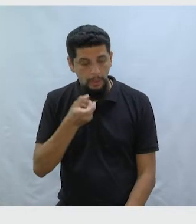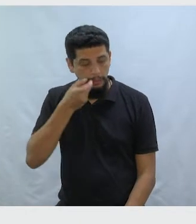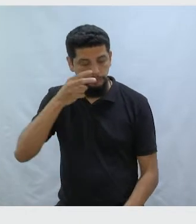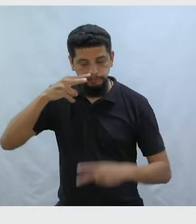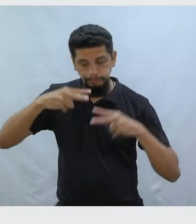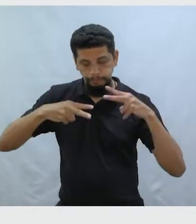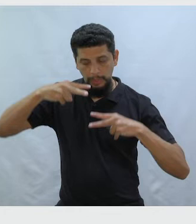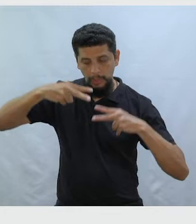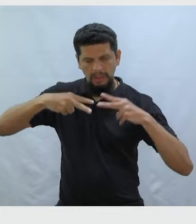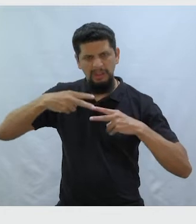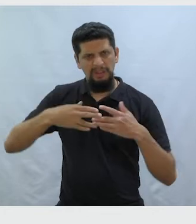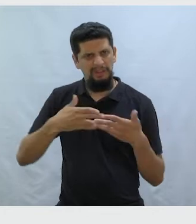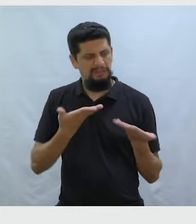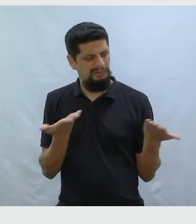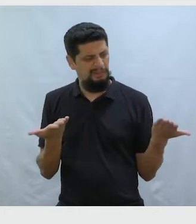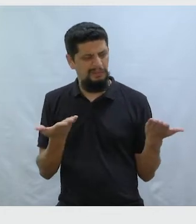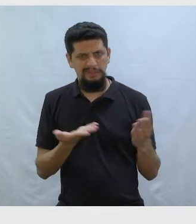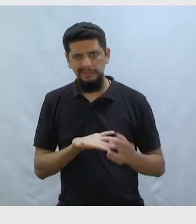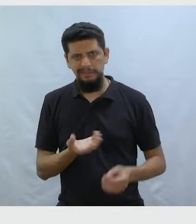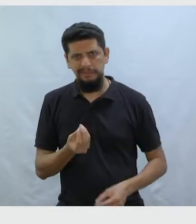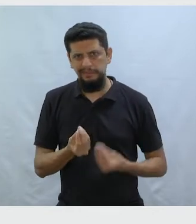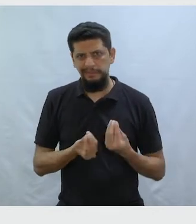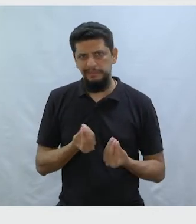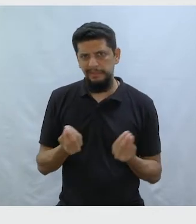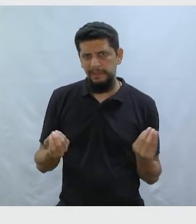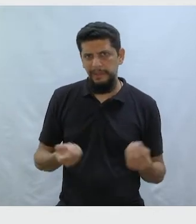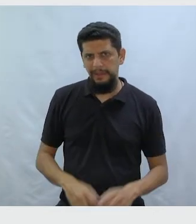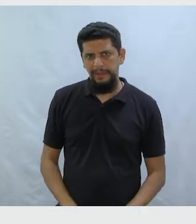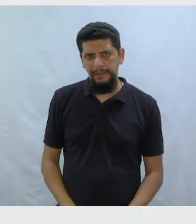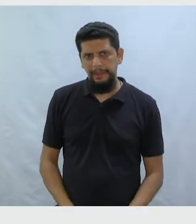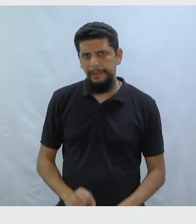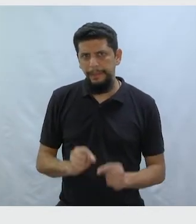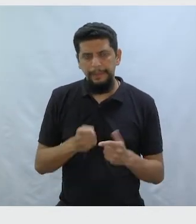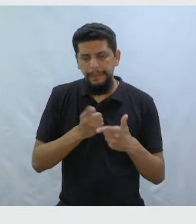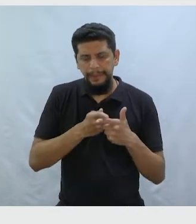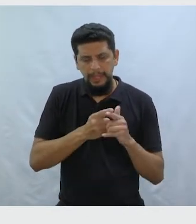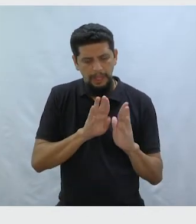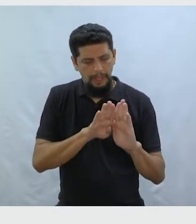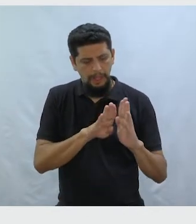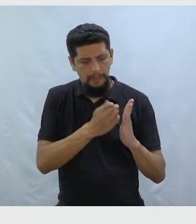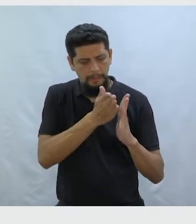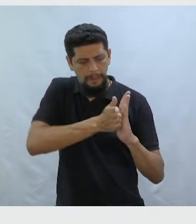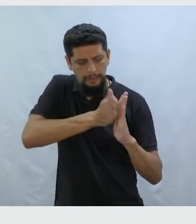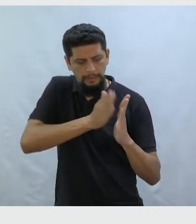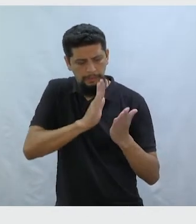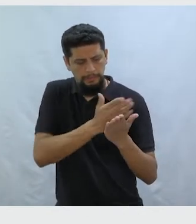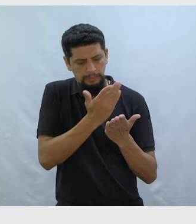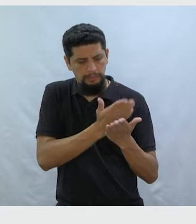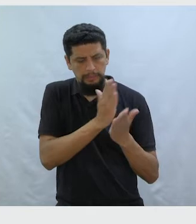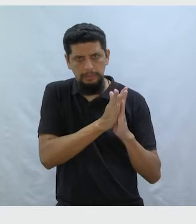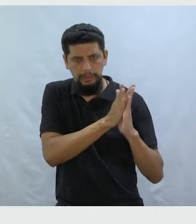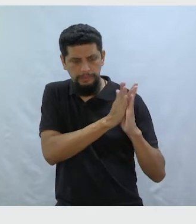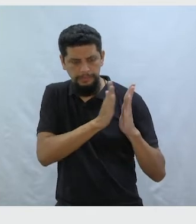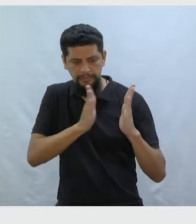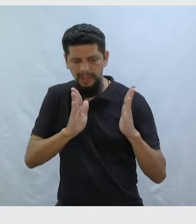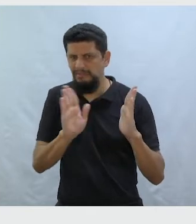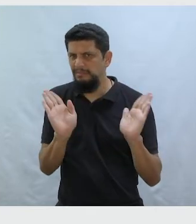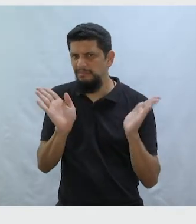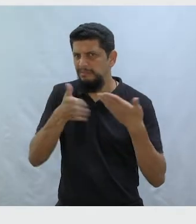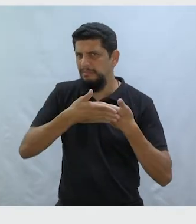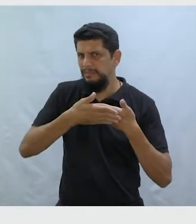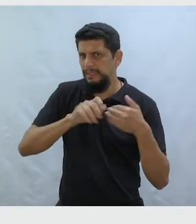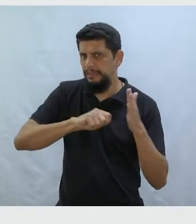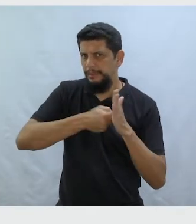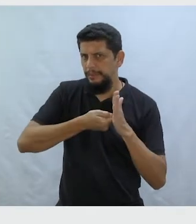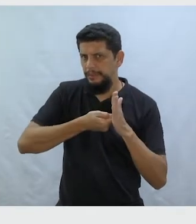se olharam ora essa disse Antônio Para que serve uma biblioteca Fechada no dia seguinte